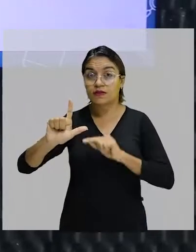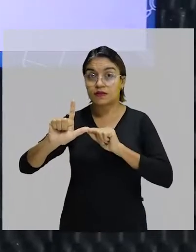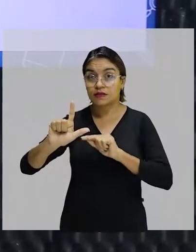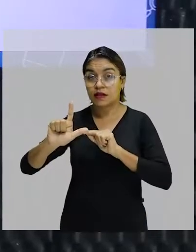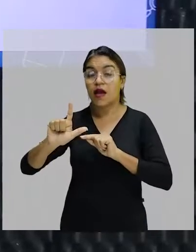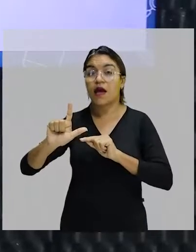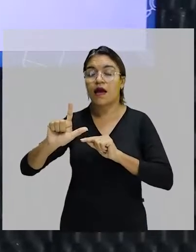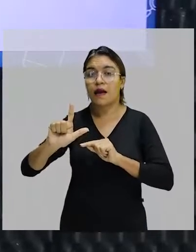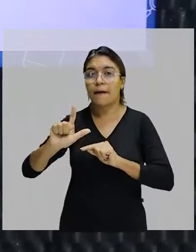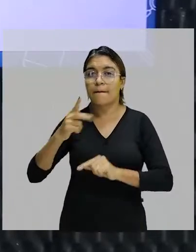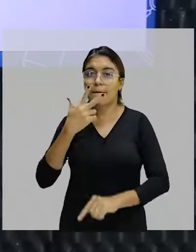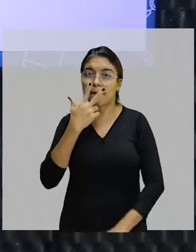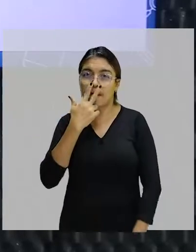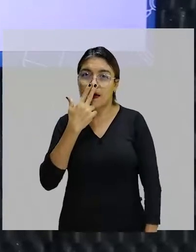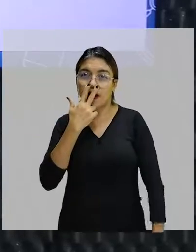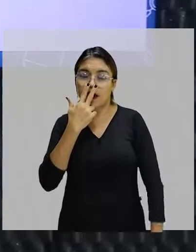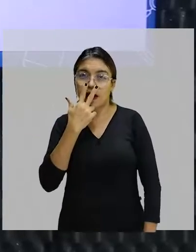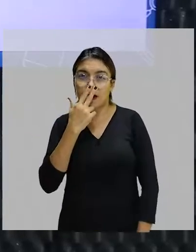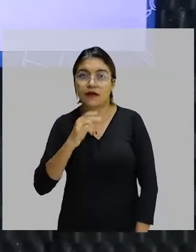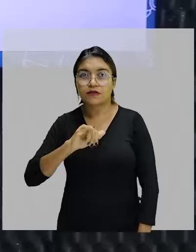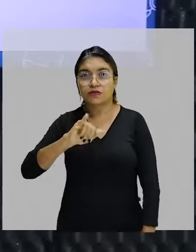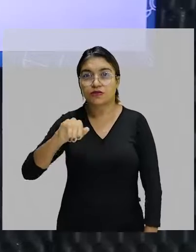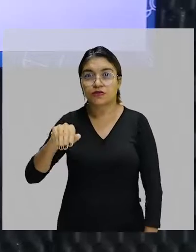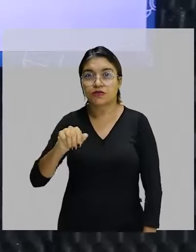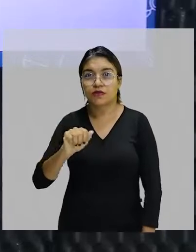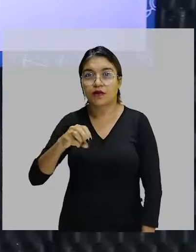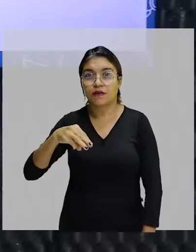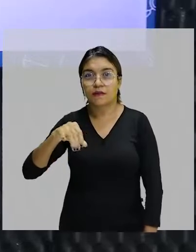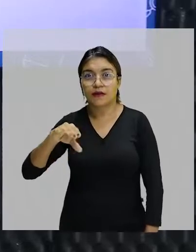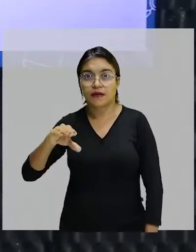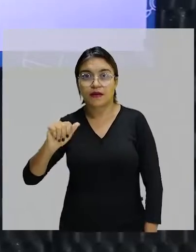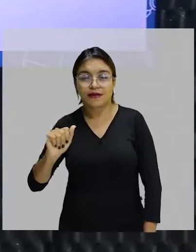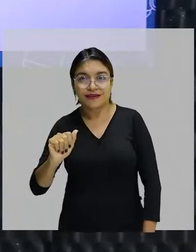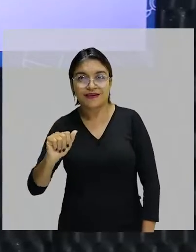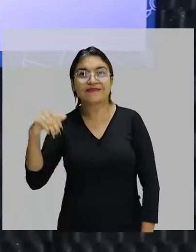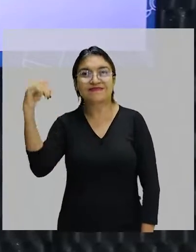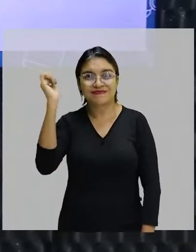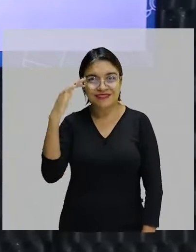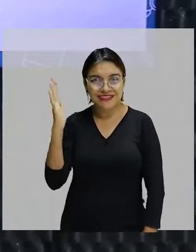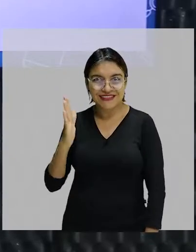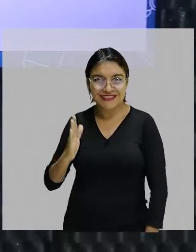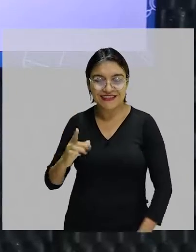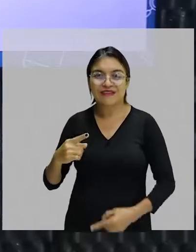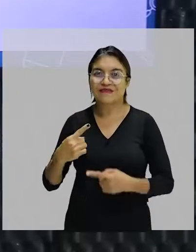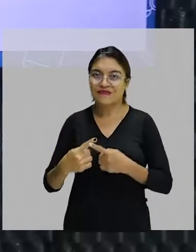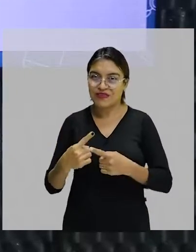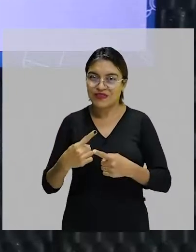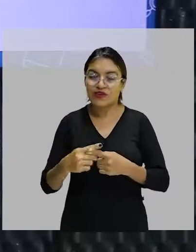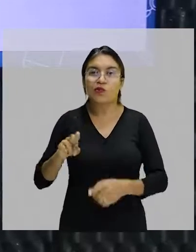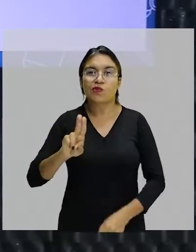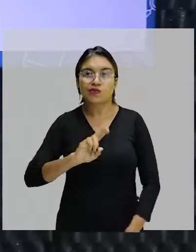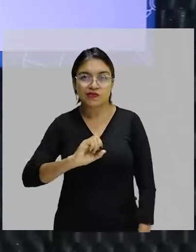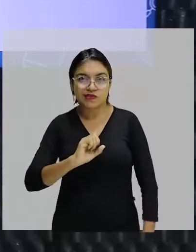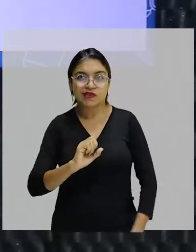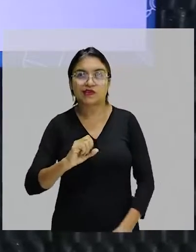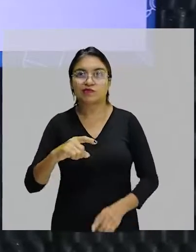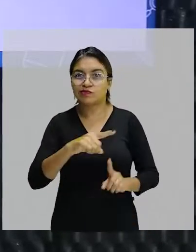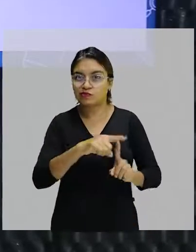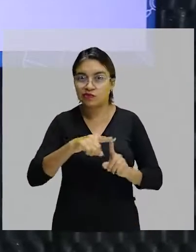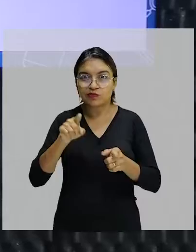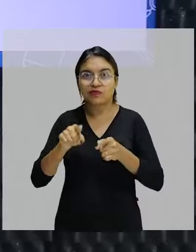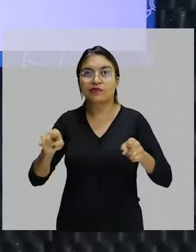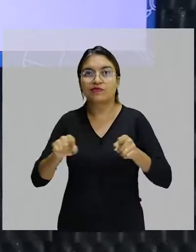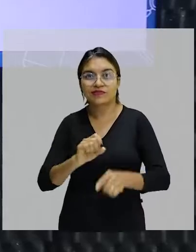de Jamaica brasileira, justamente em relação ao movimento do reggae, a esse estilo